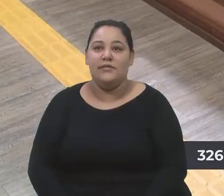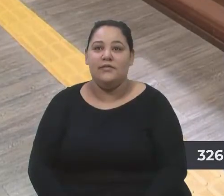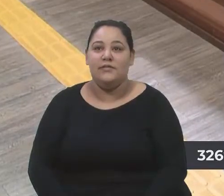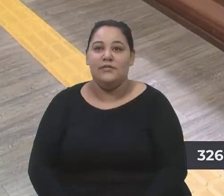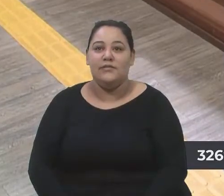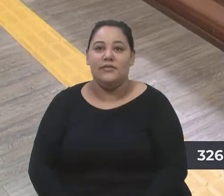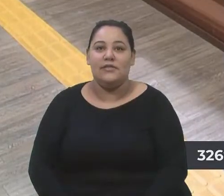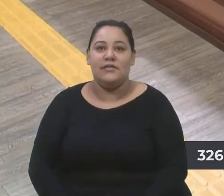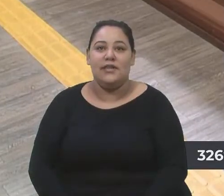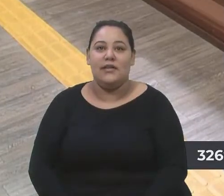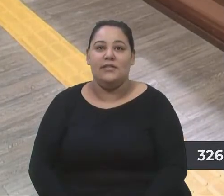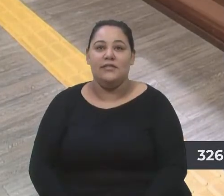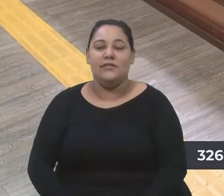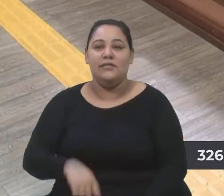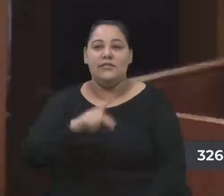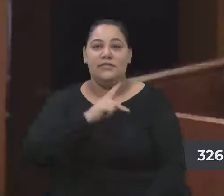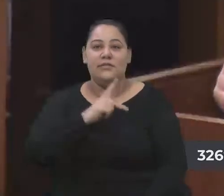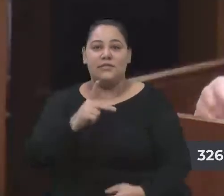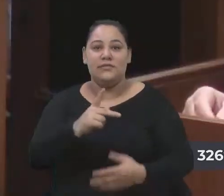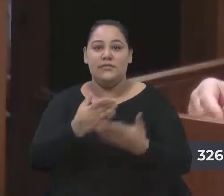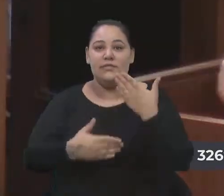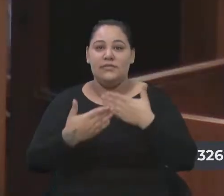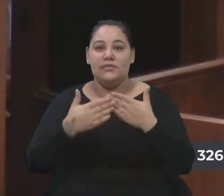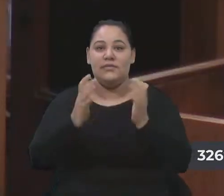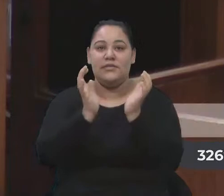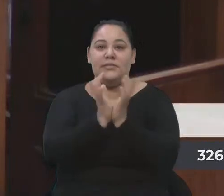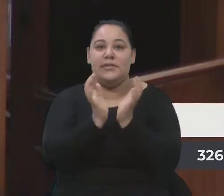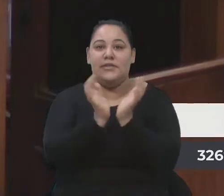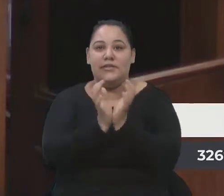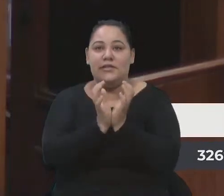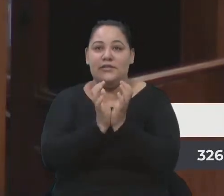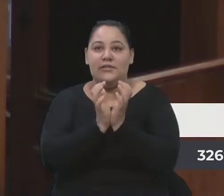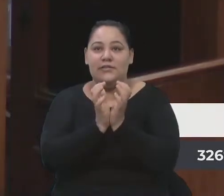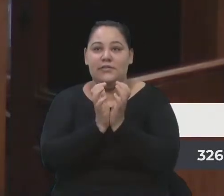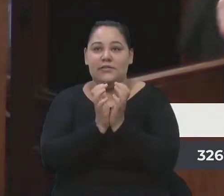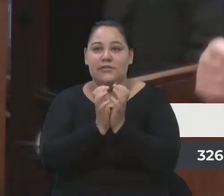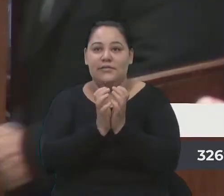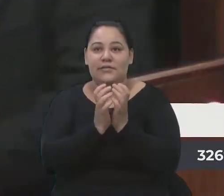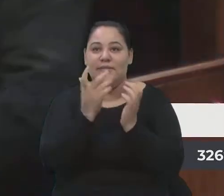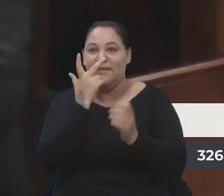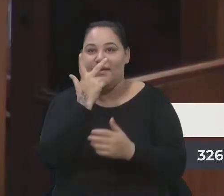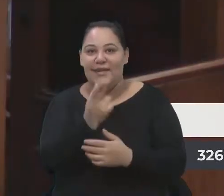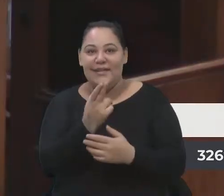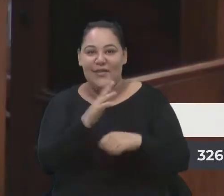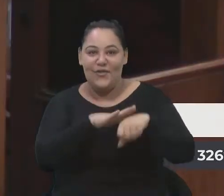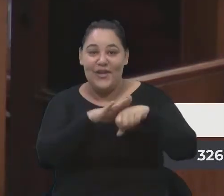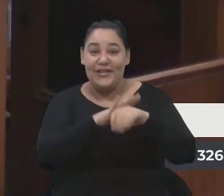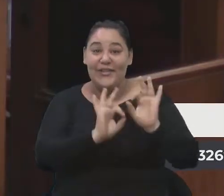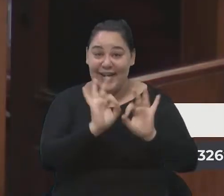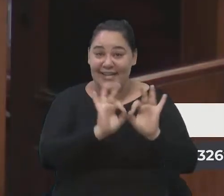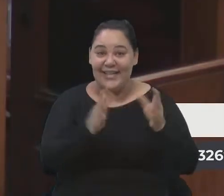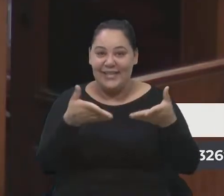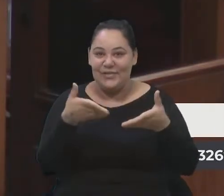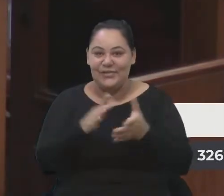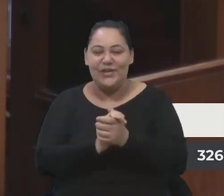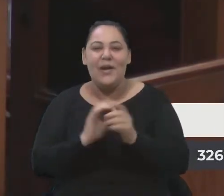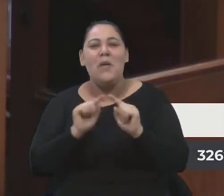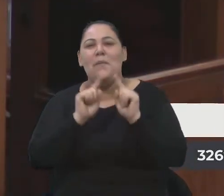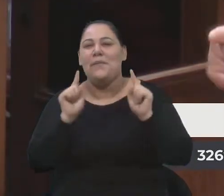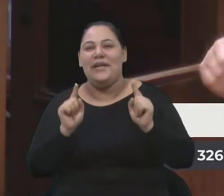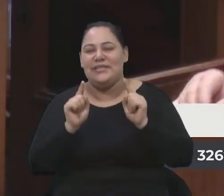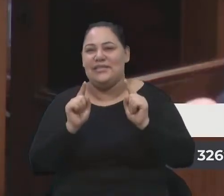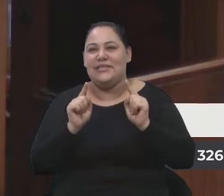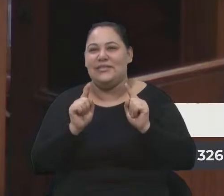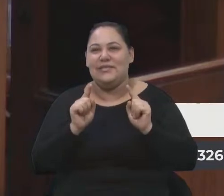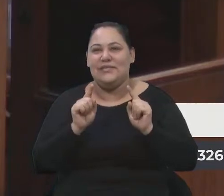Senhor presidente, queridos colegas, parece que a conversa hoje foi programada, mas eu não vou me ater à